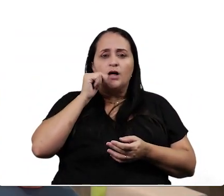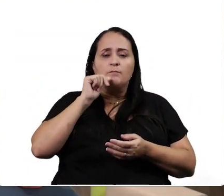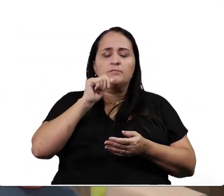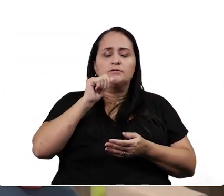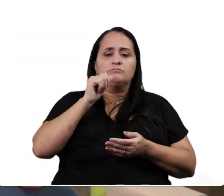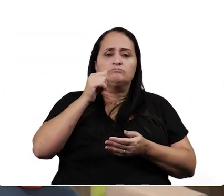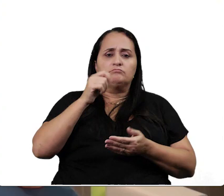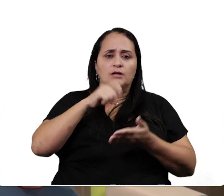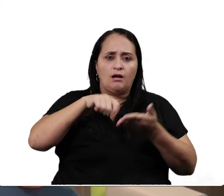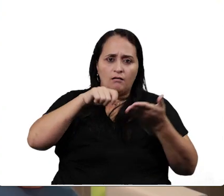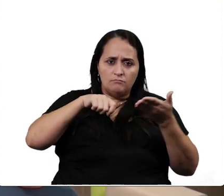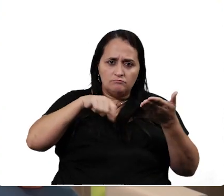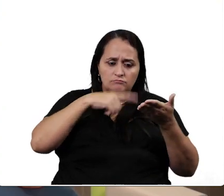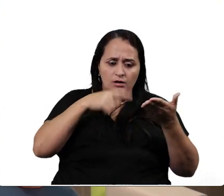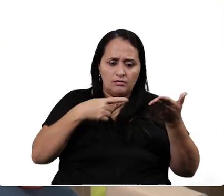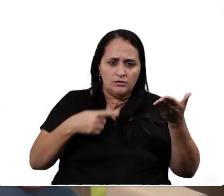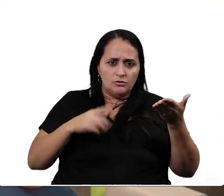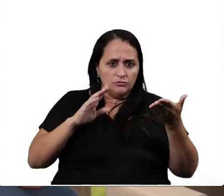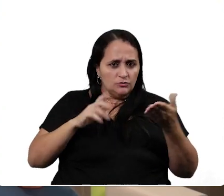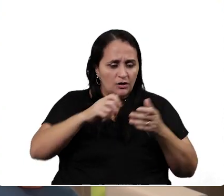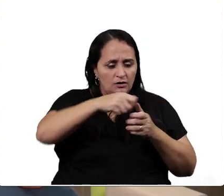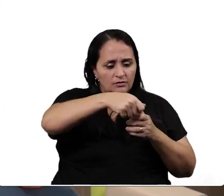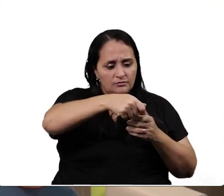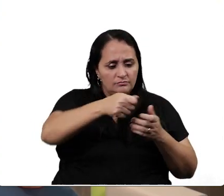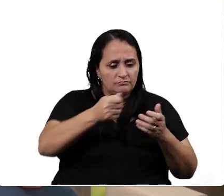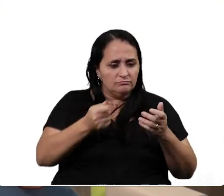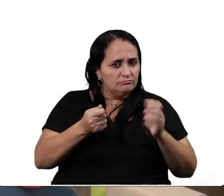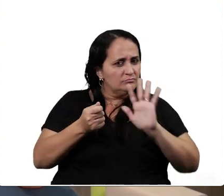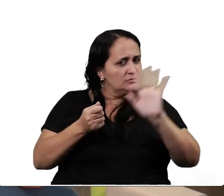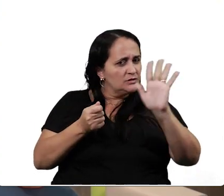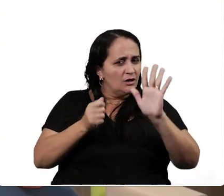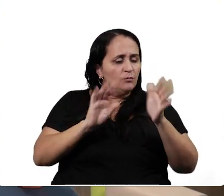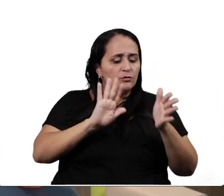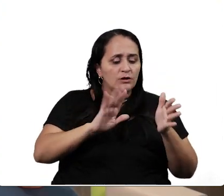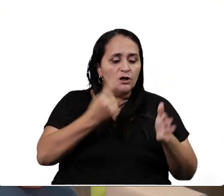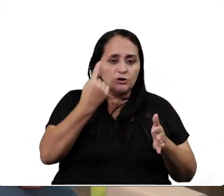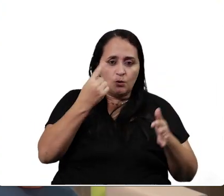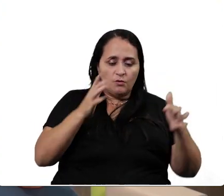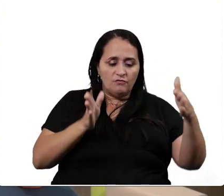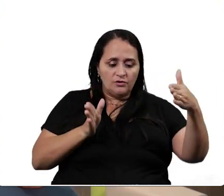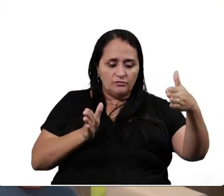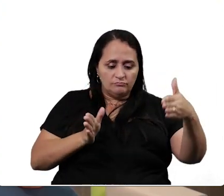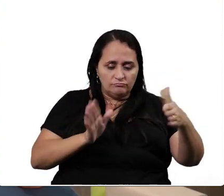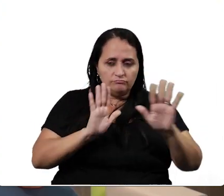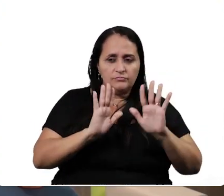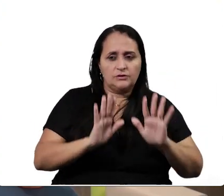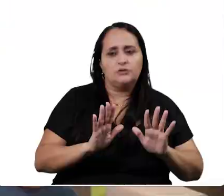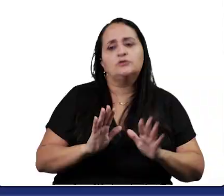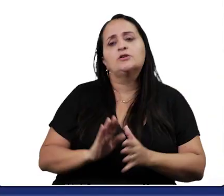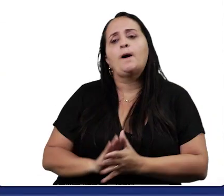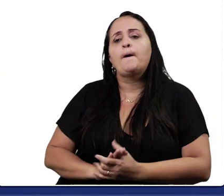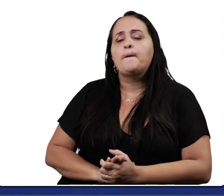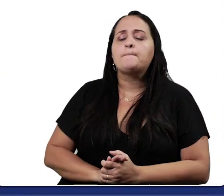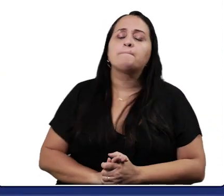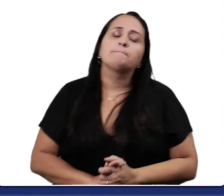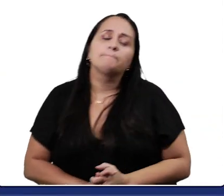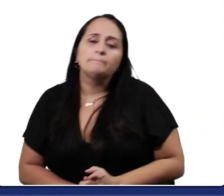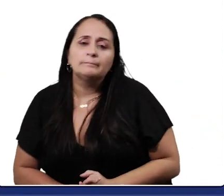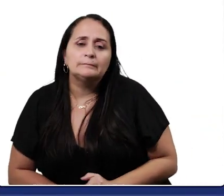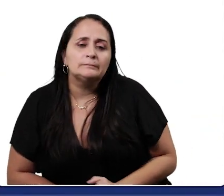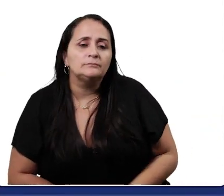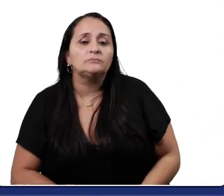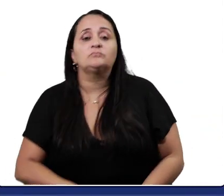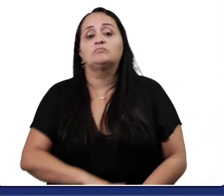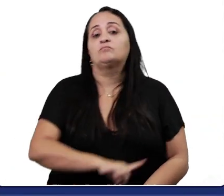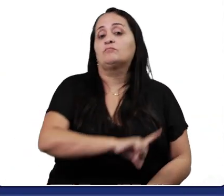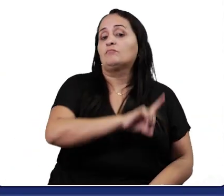o caderno? Agora, separa uma folha, não precisa arrancar, tá? Separa uma folha e coloque